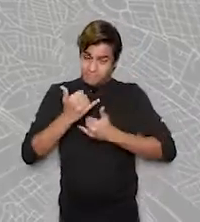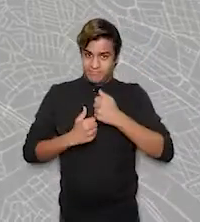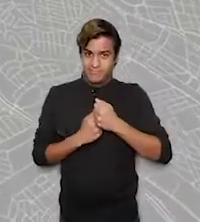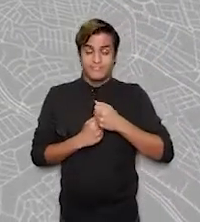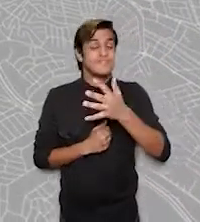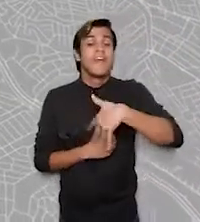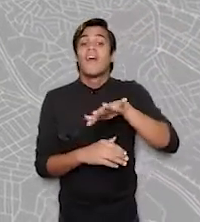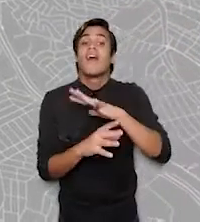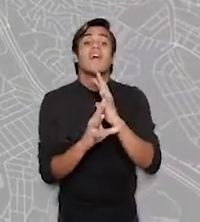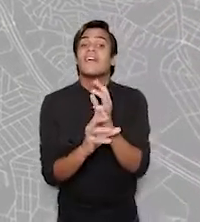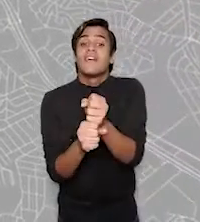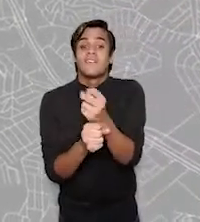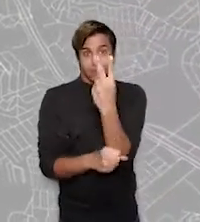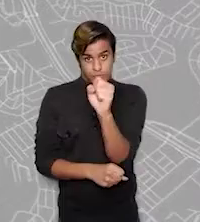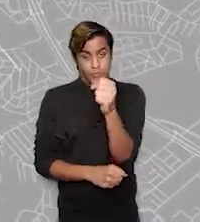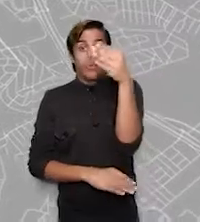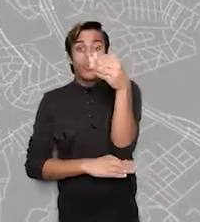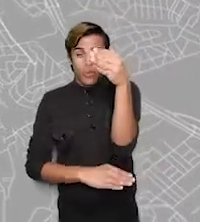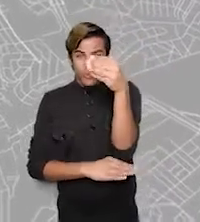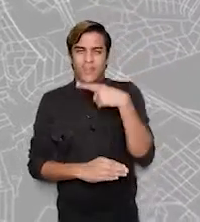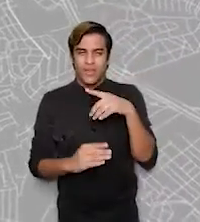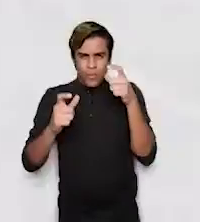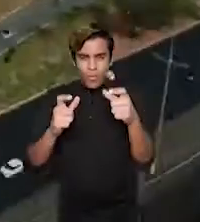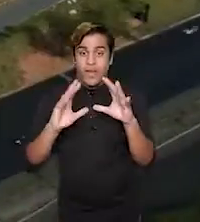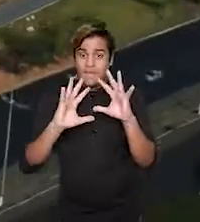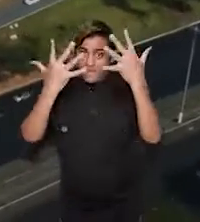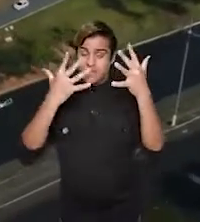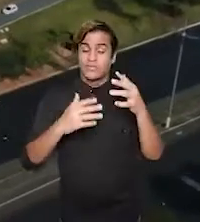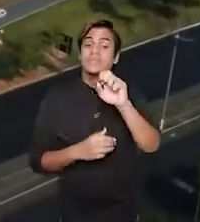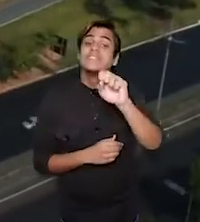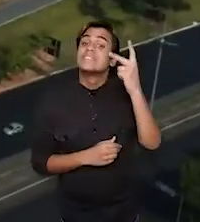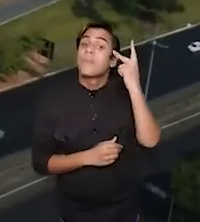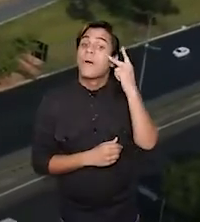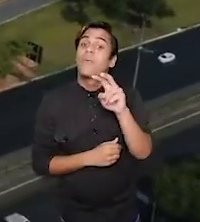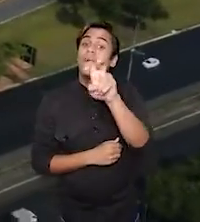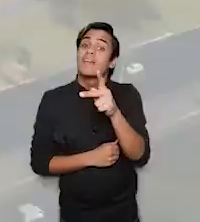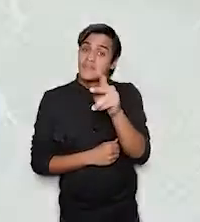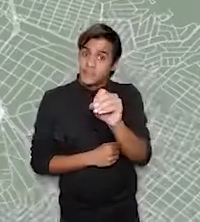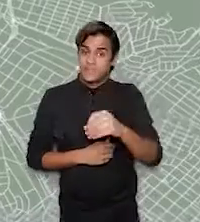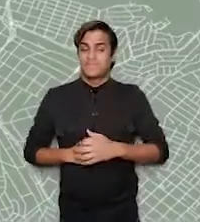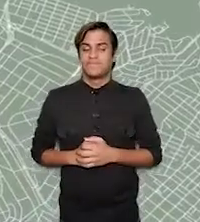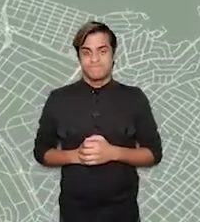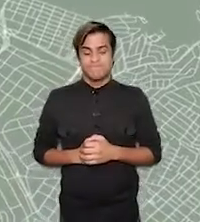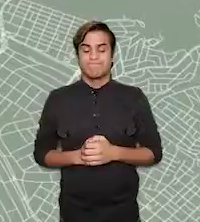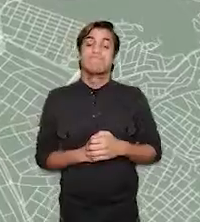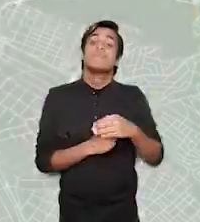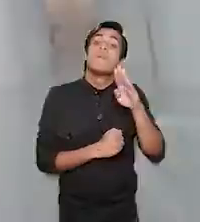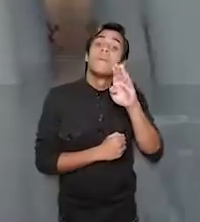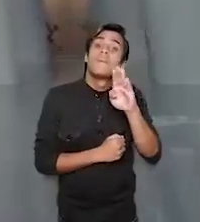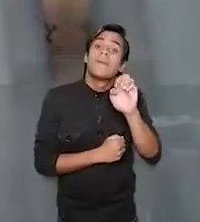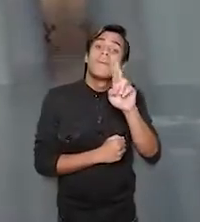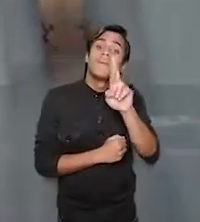A região conta com 28 hotéis e um centro de convenções. São Paulo Expo. Berrine,